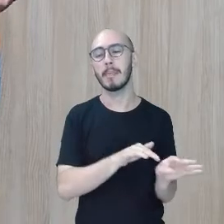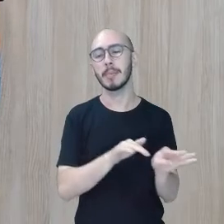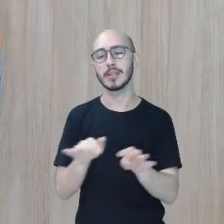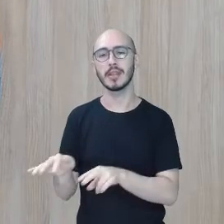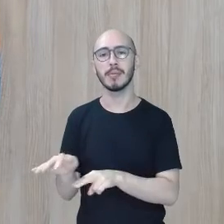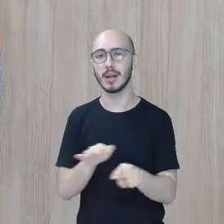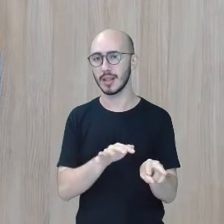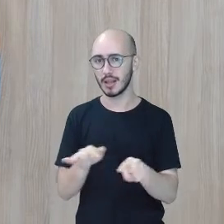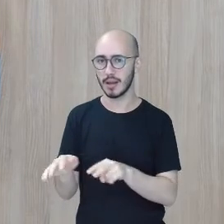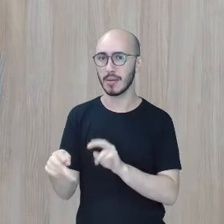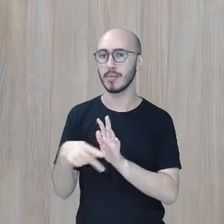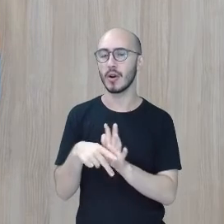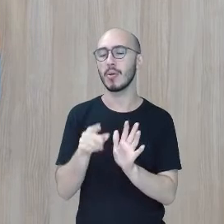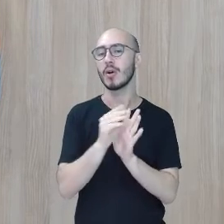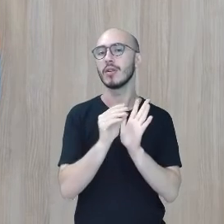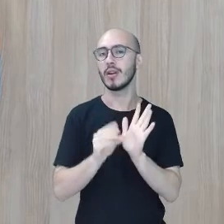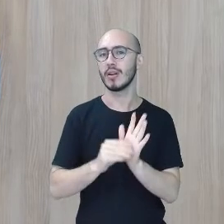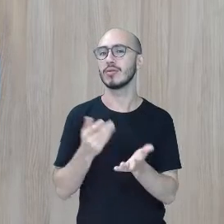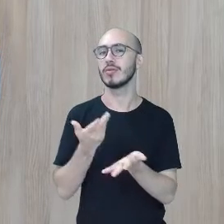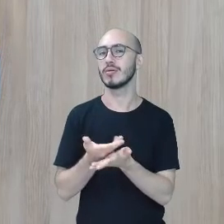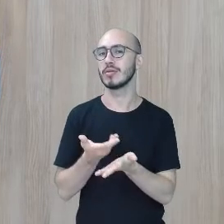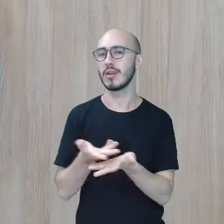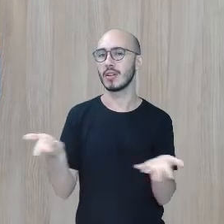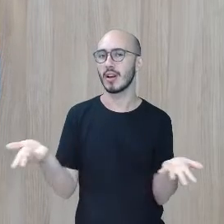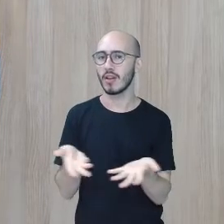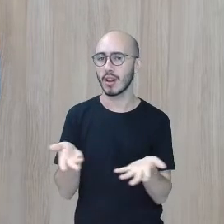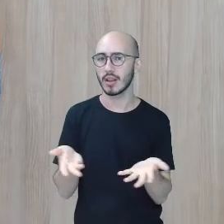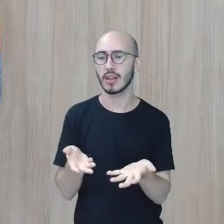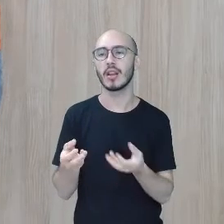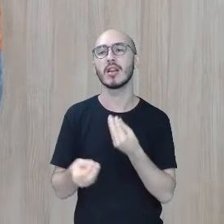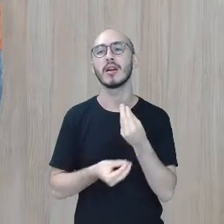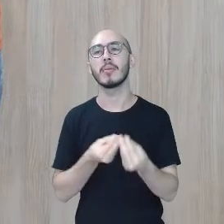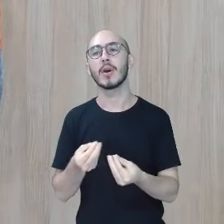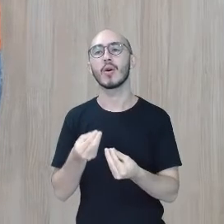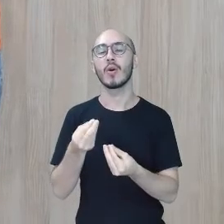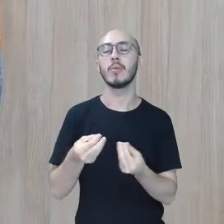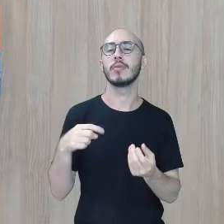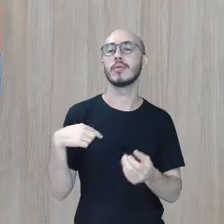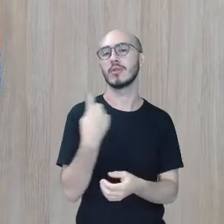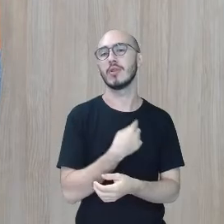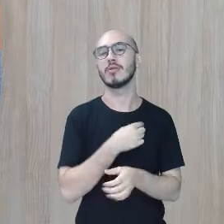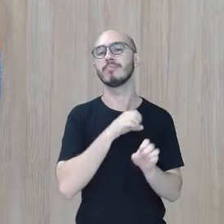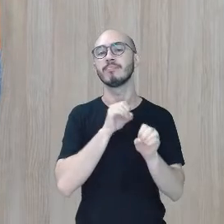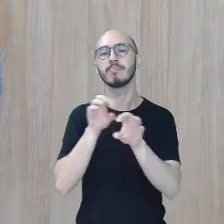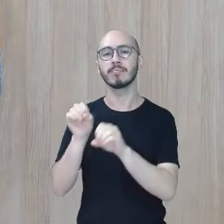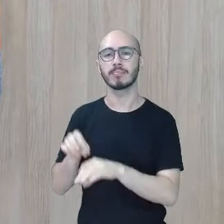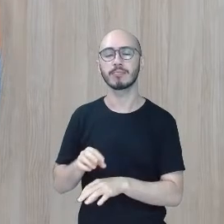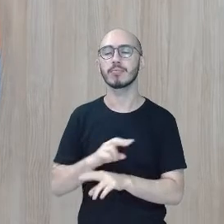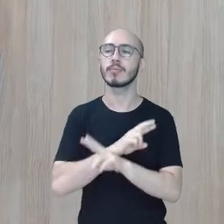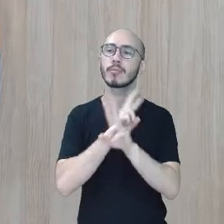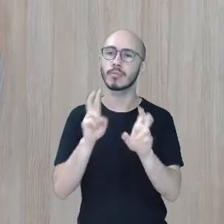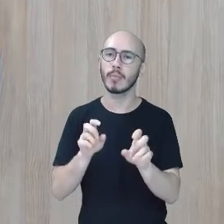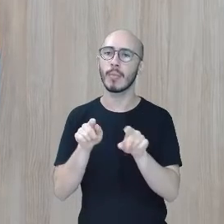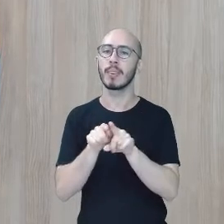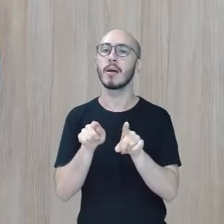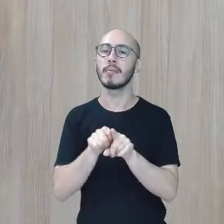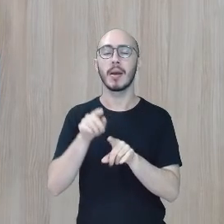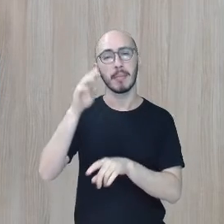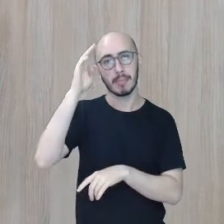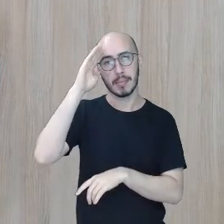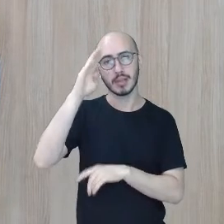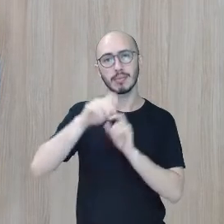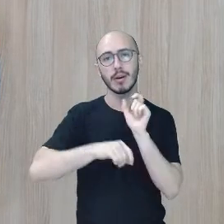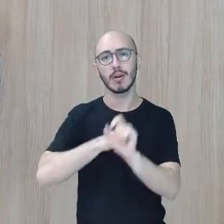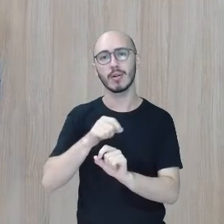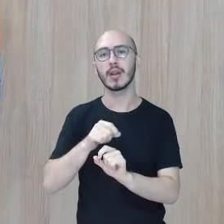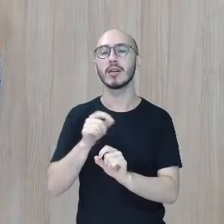acompanhar o conteúdo que está sendo trabalhado, a forma didática, como está sendo abordado esse tema, certo? E o principal é